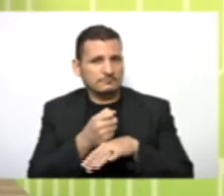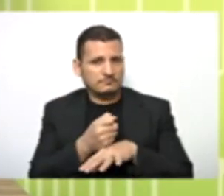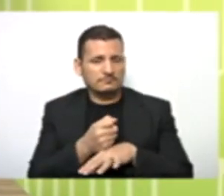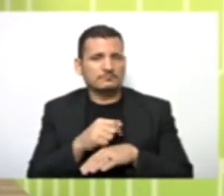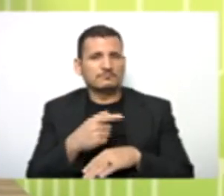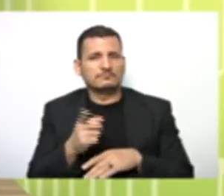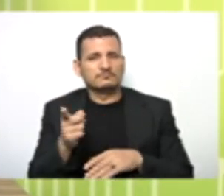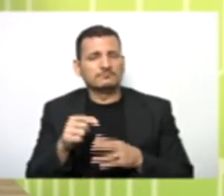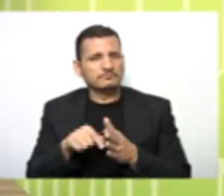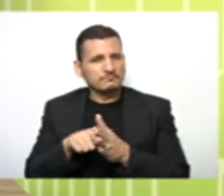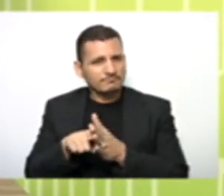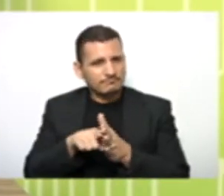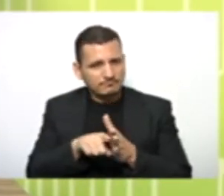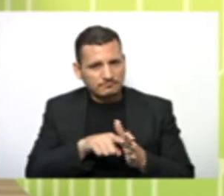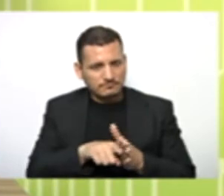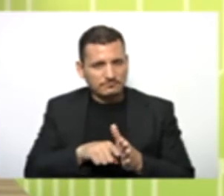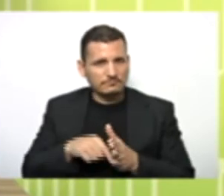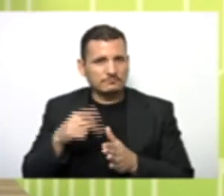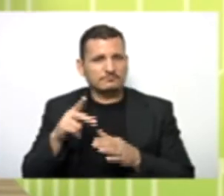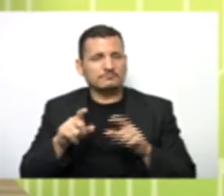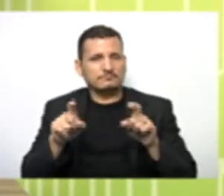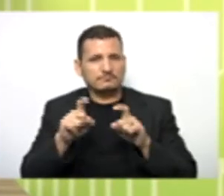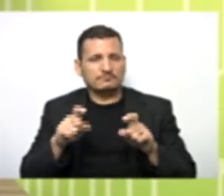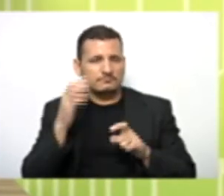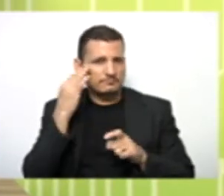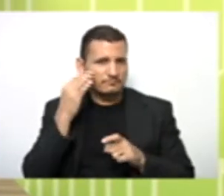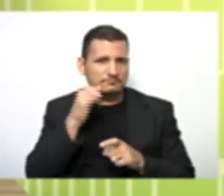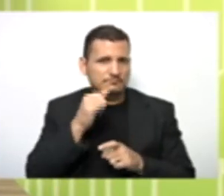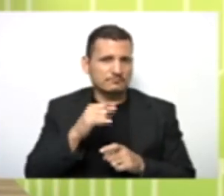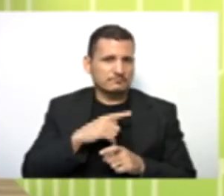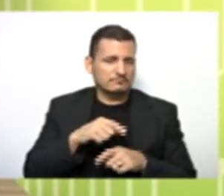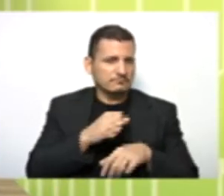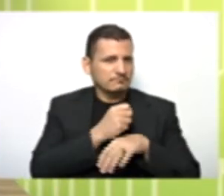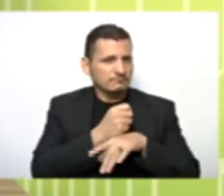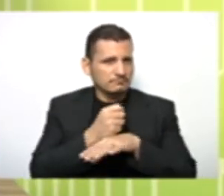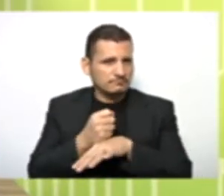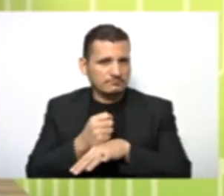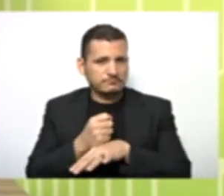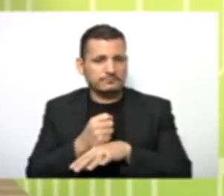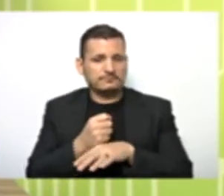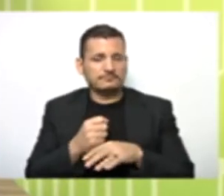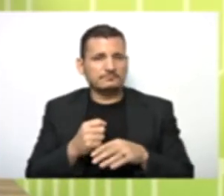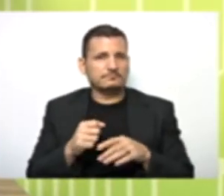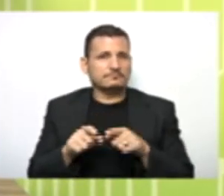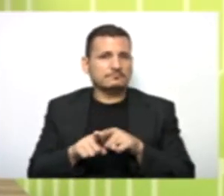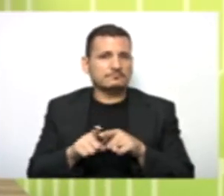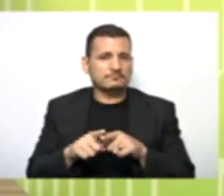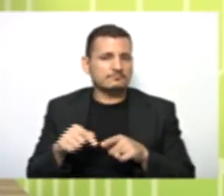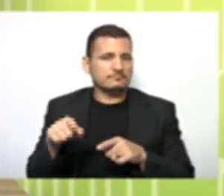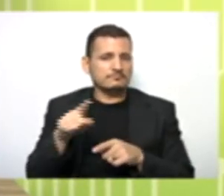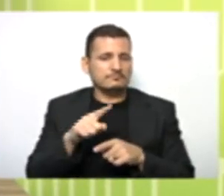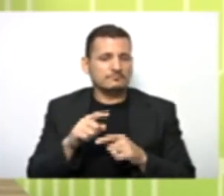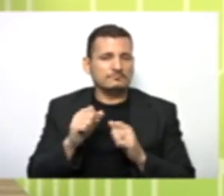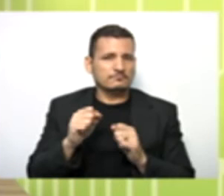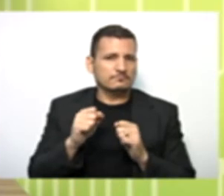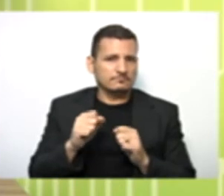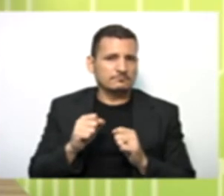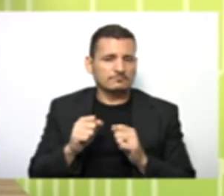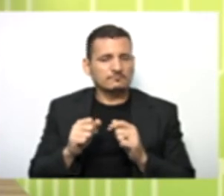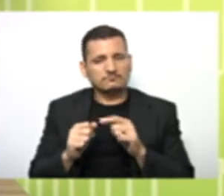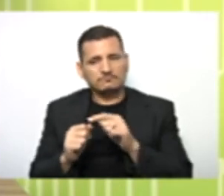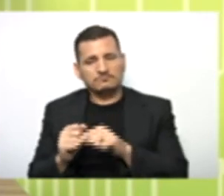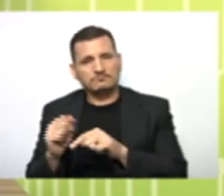o seu computador para saber se tem vírus. E repara também que você não deu essa instrução. Você poderia ter